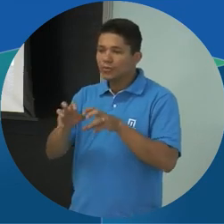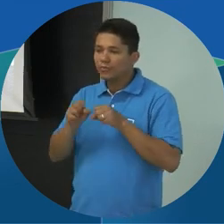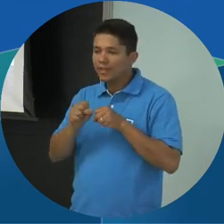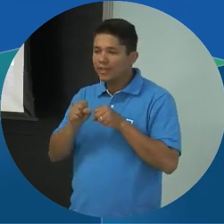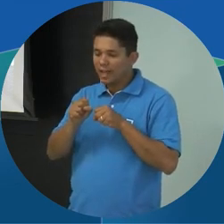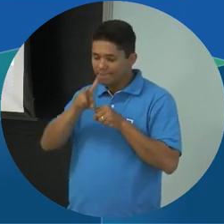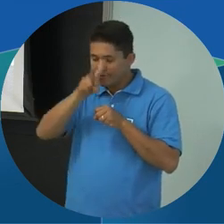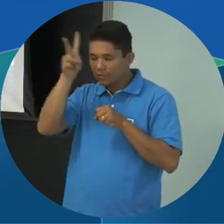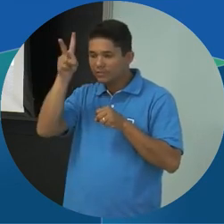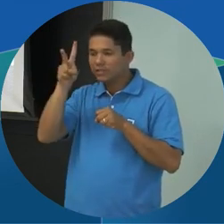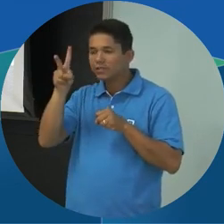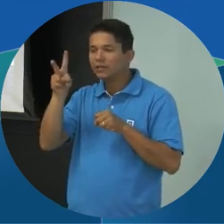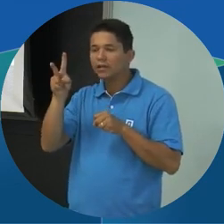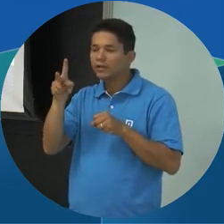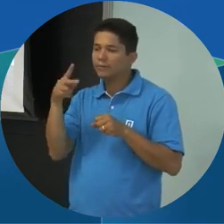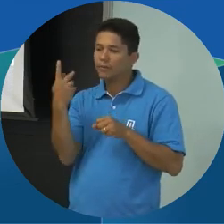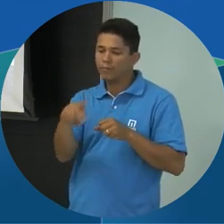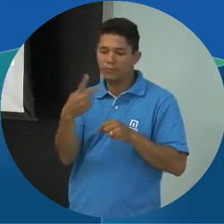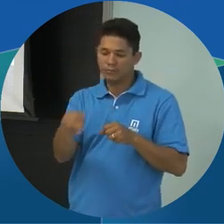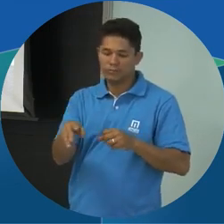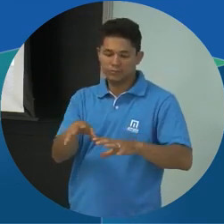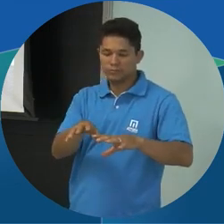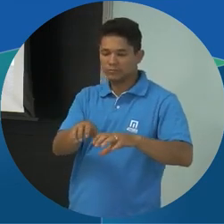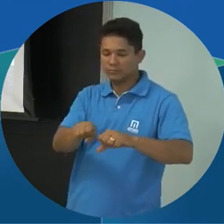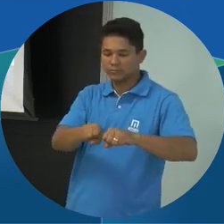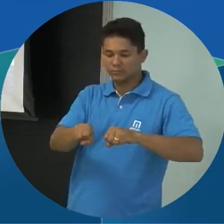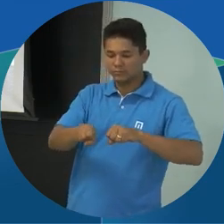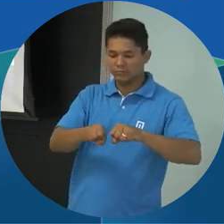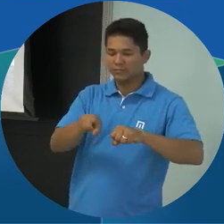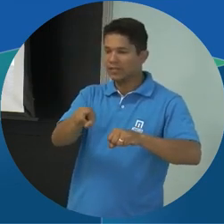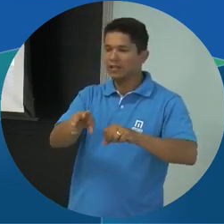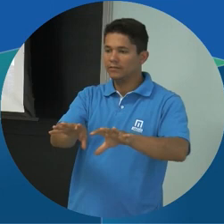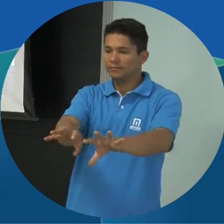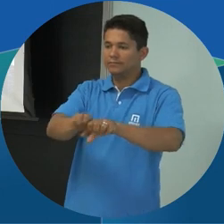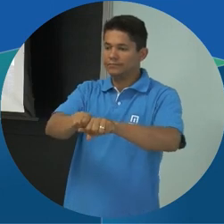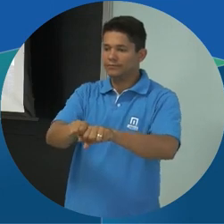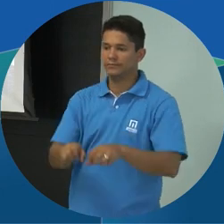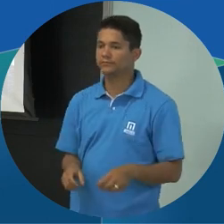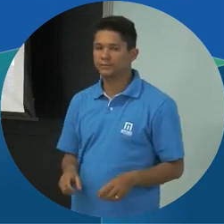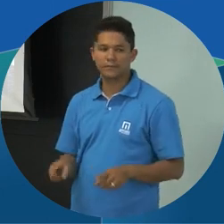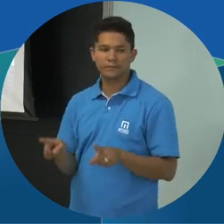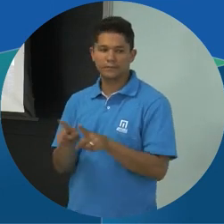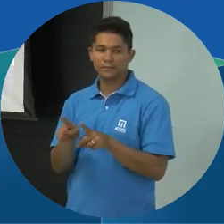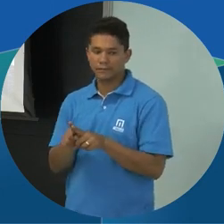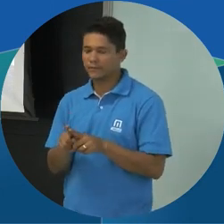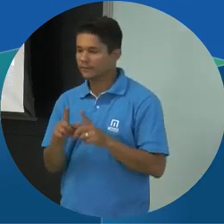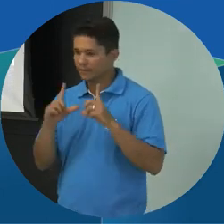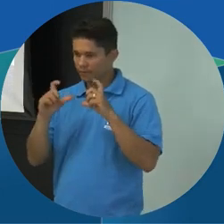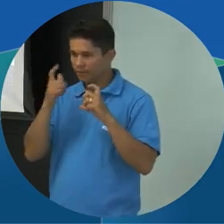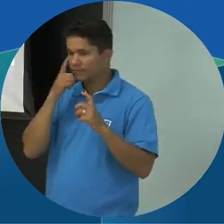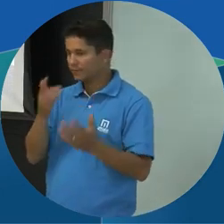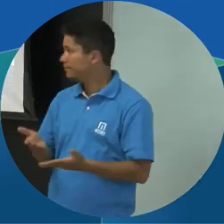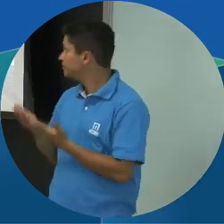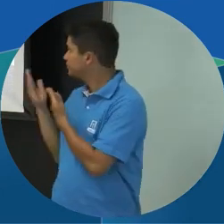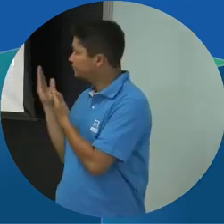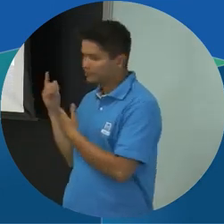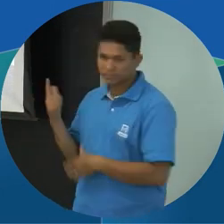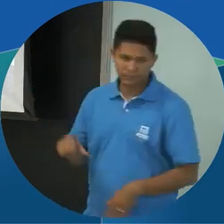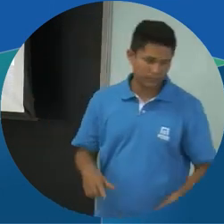está sendo feita no equipamento, tá? Aqui também na imagem ao lado aqui também vocês podem ver,